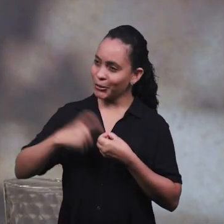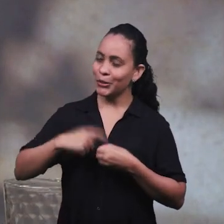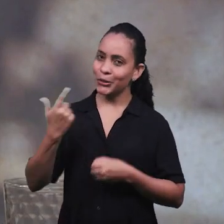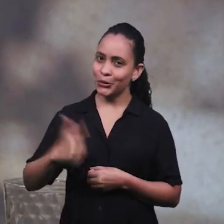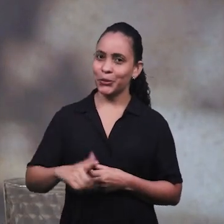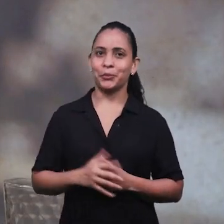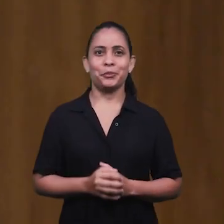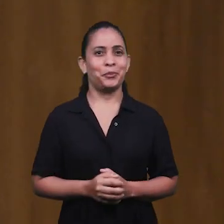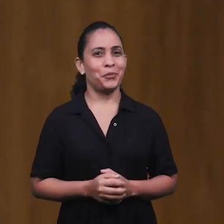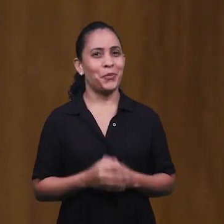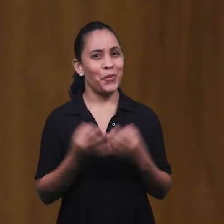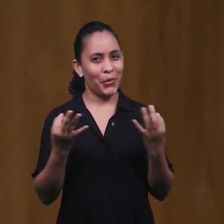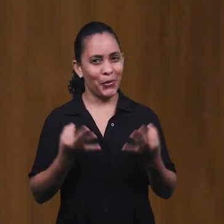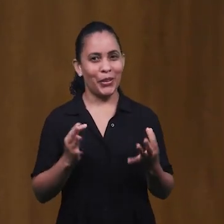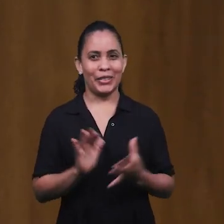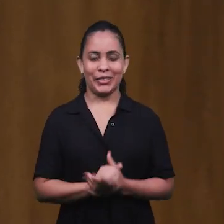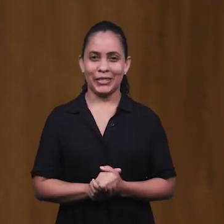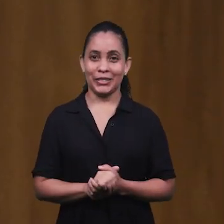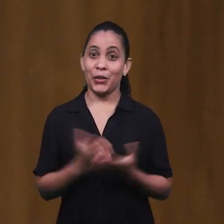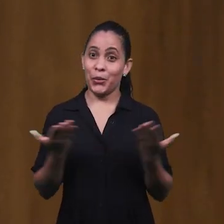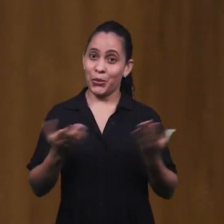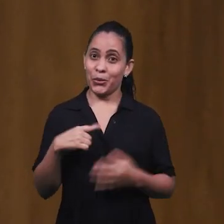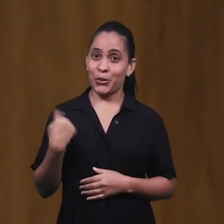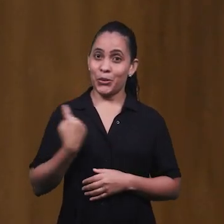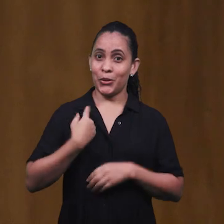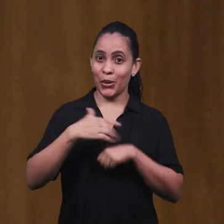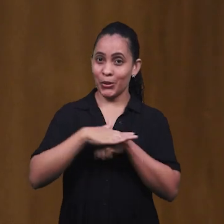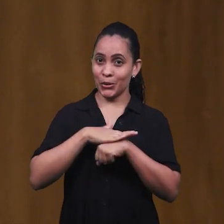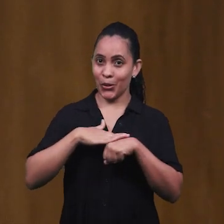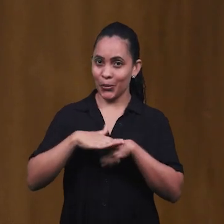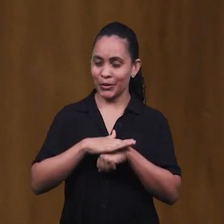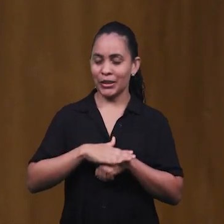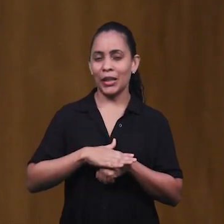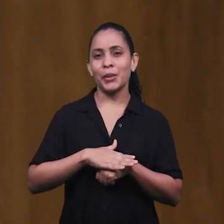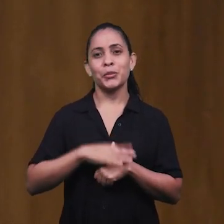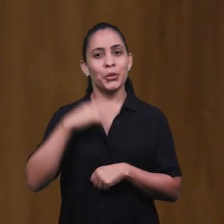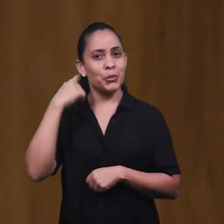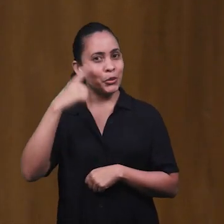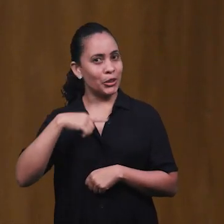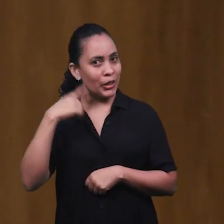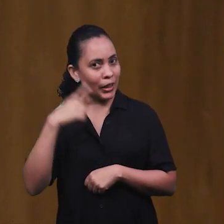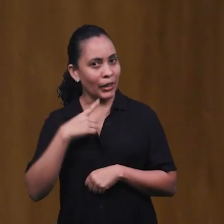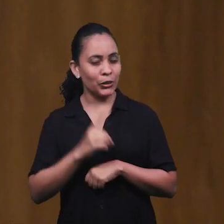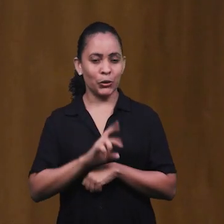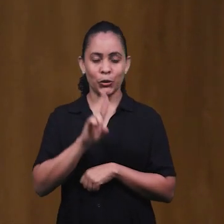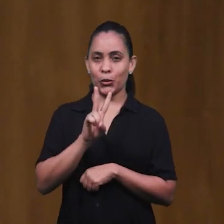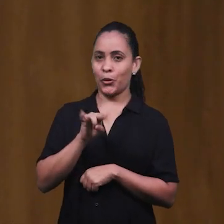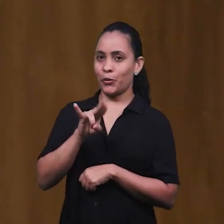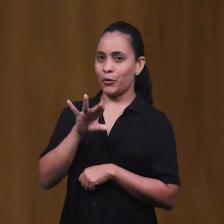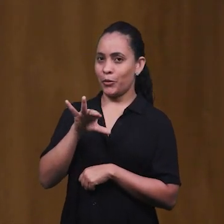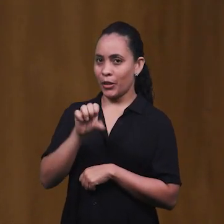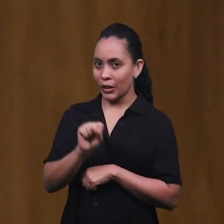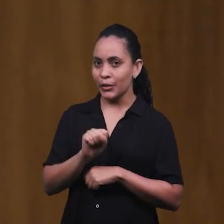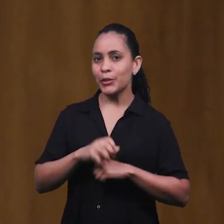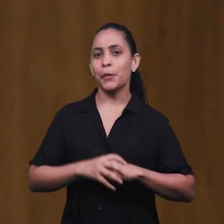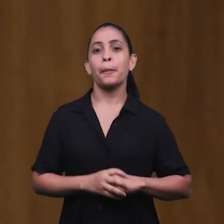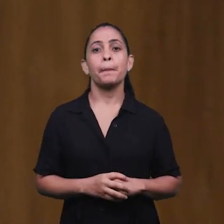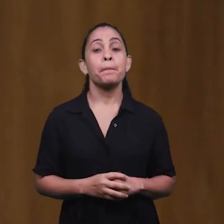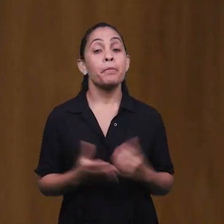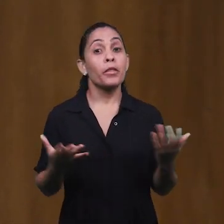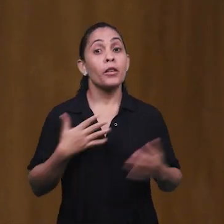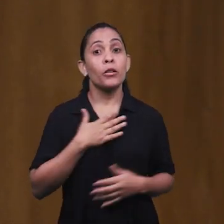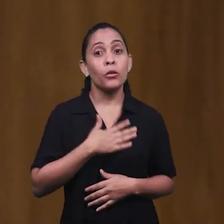novas oportunidades. Perfeito. Hoje nós conversamos sobre direito condominial, conversamos com o Dr. Vinícius